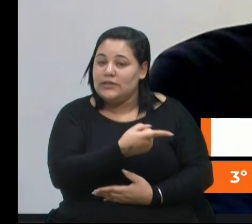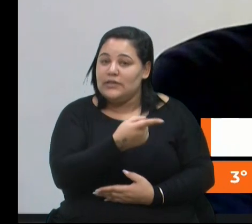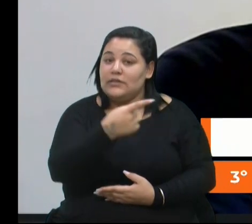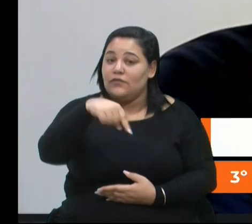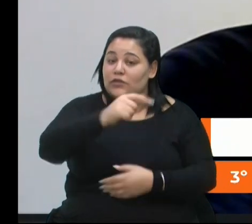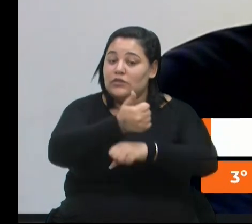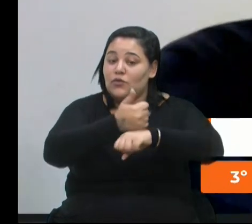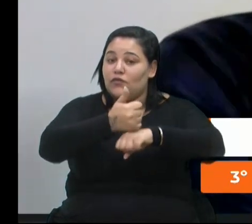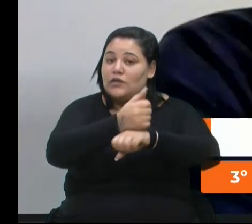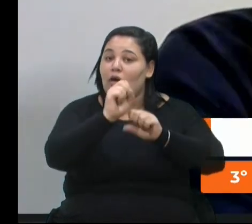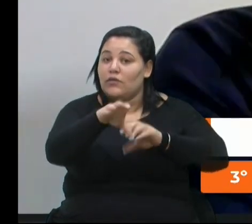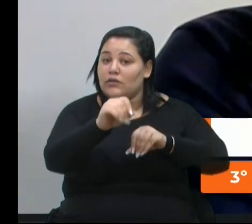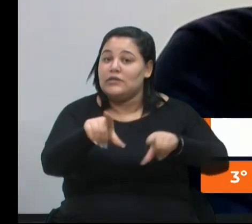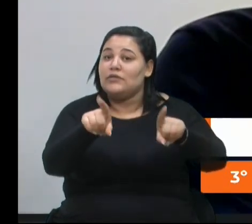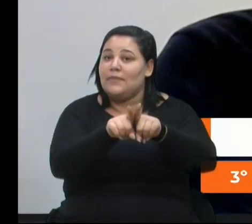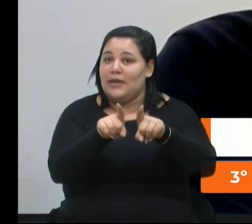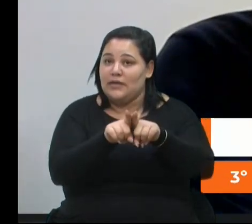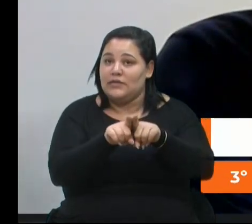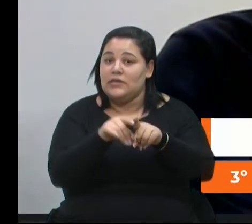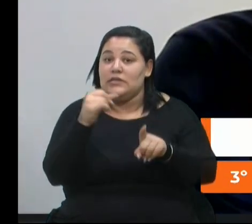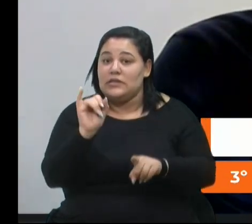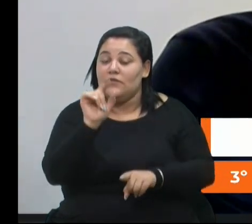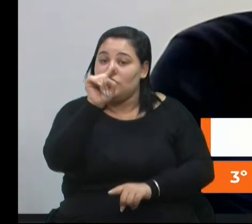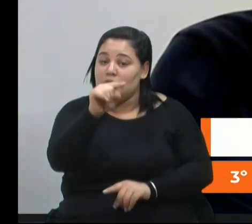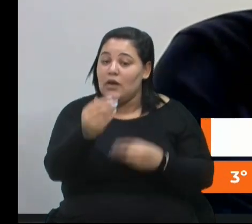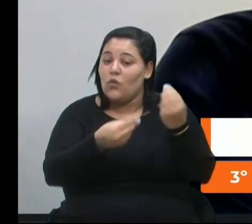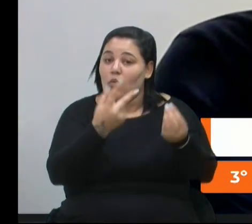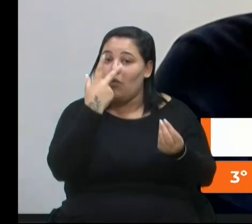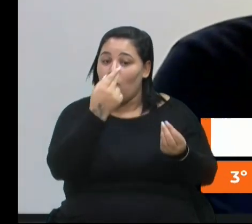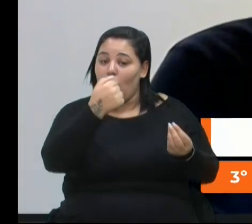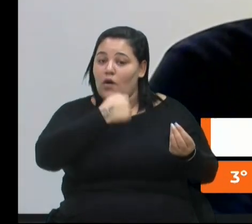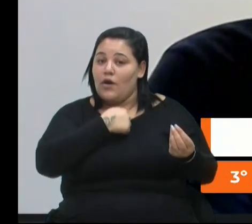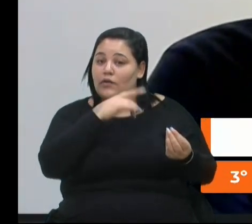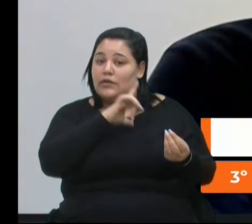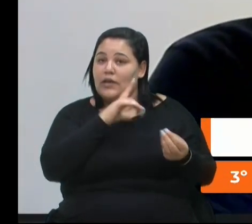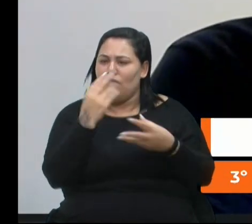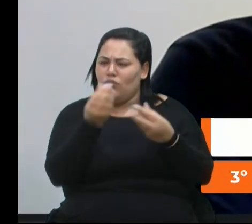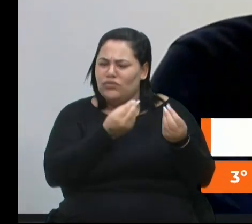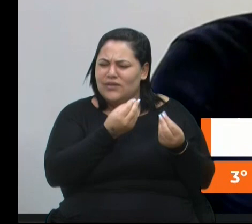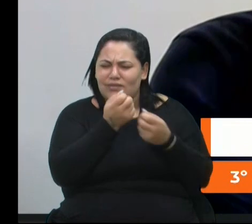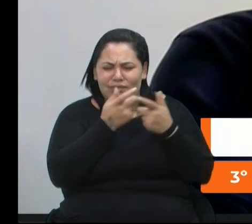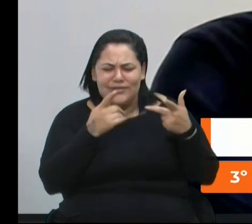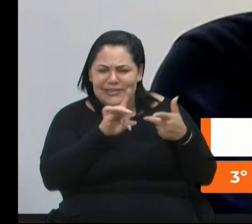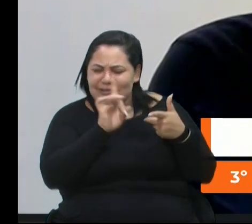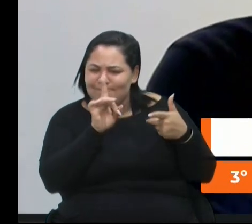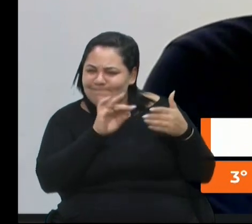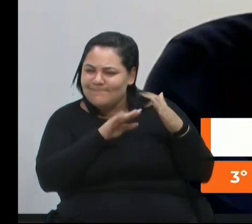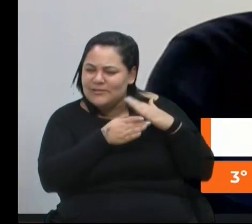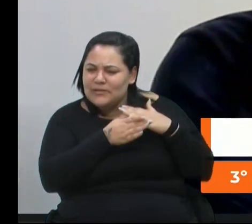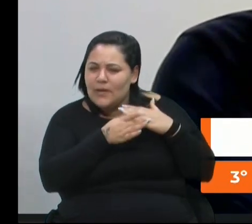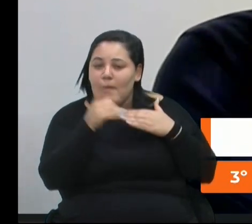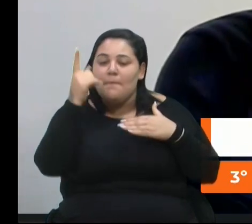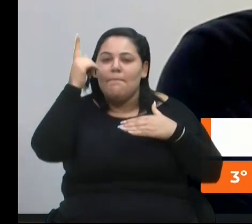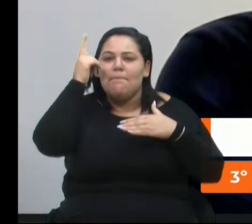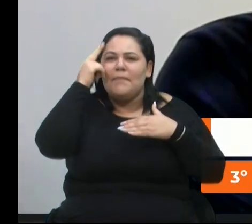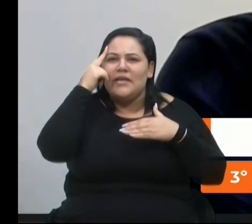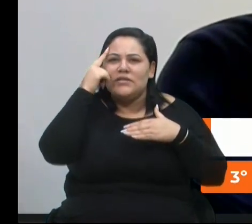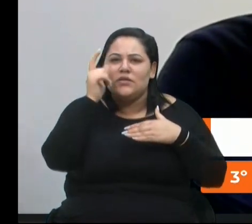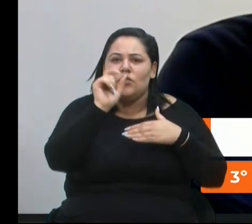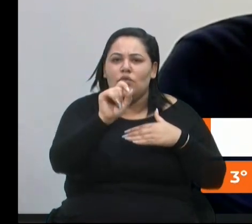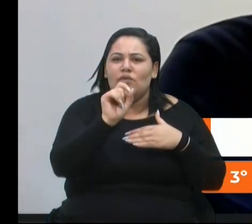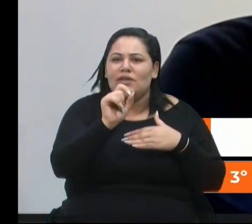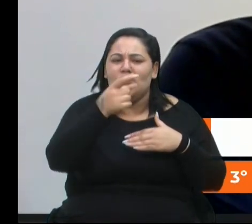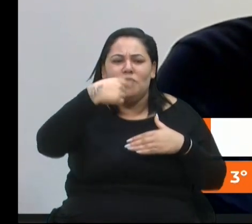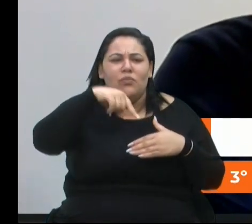profissional da educação, também. Se você, assim como eu, já sabe que tem muita coisa que não está adequado, pensa no que você pode fazer. A gente não